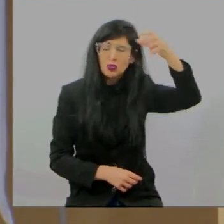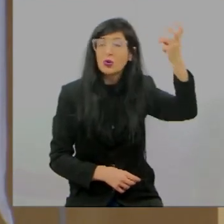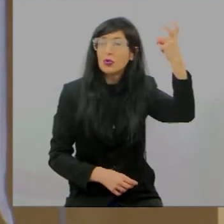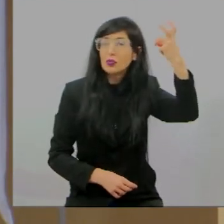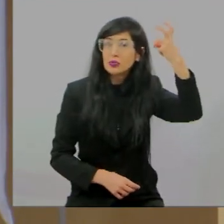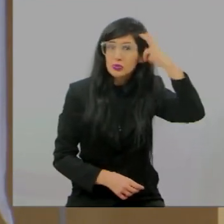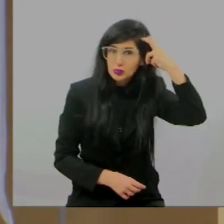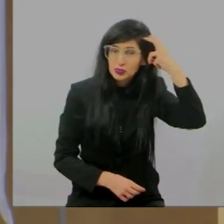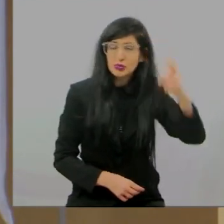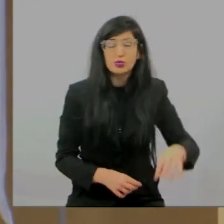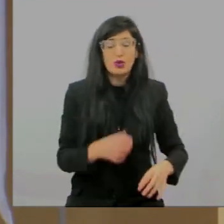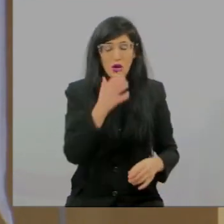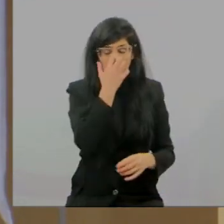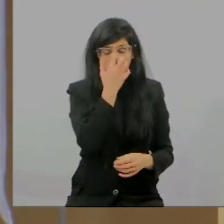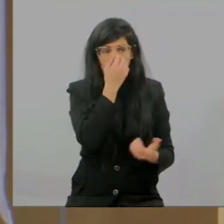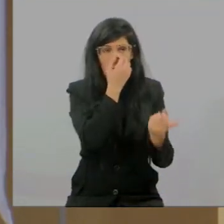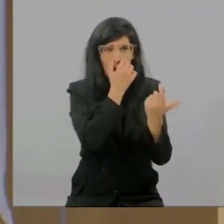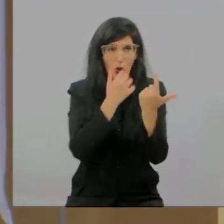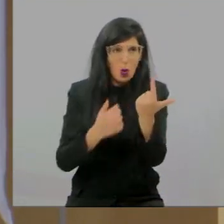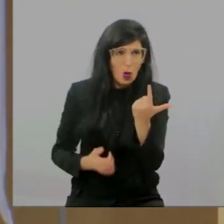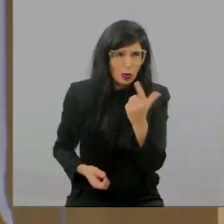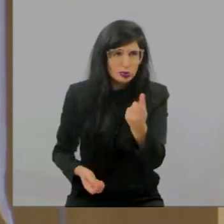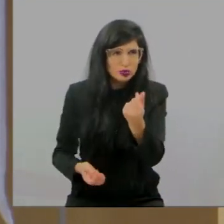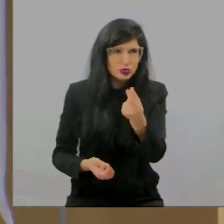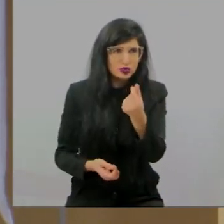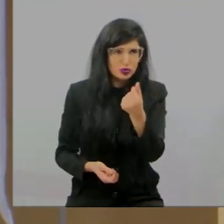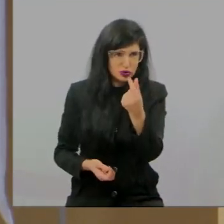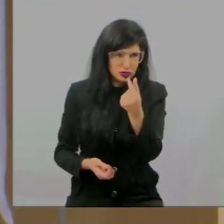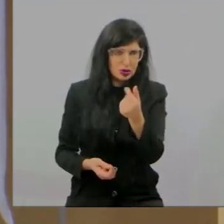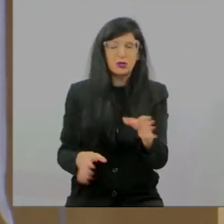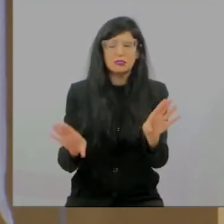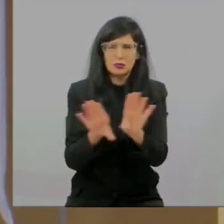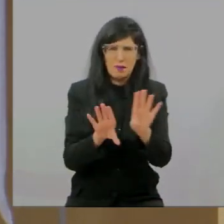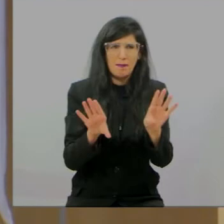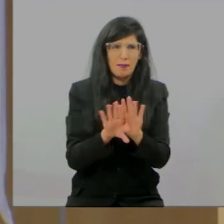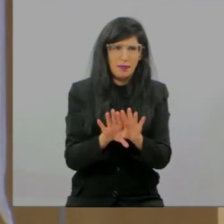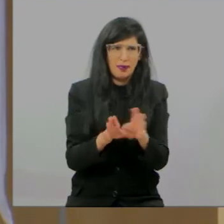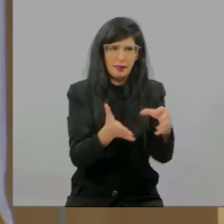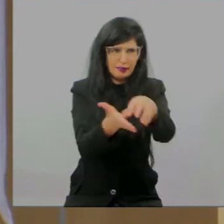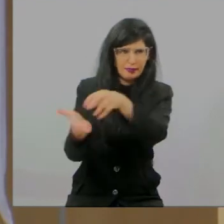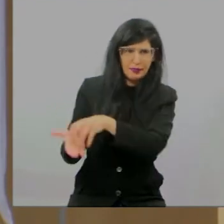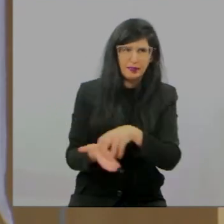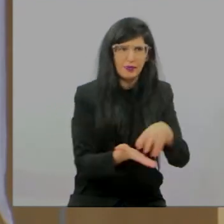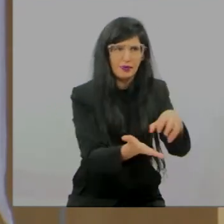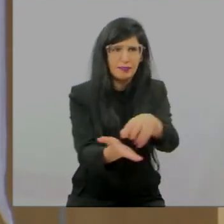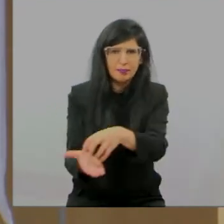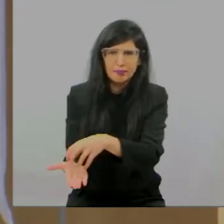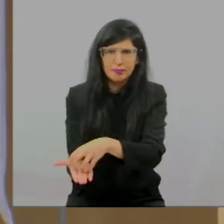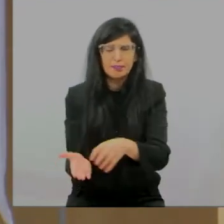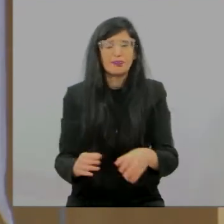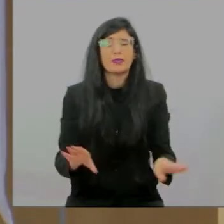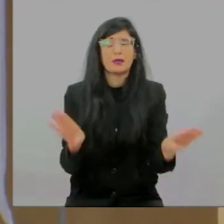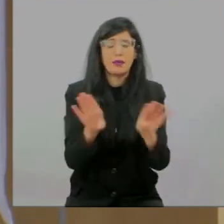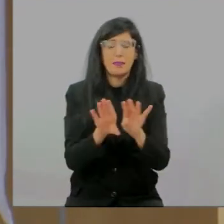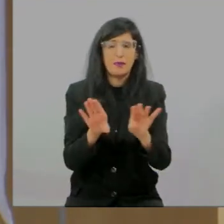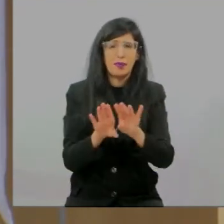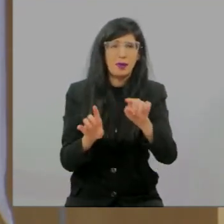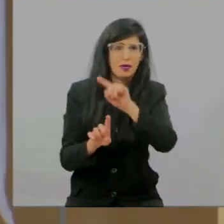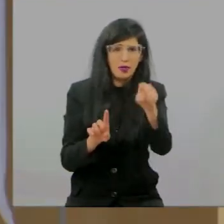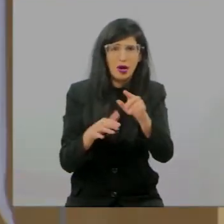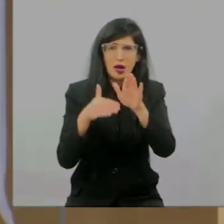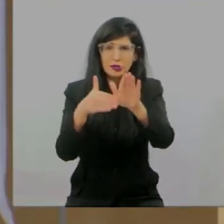outros benefícios que veio de outros lugares, deve estar também ajudando